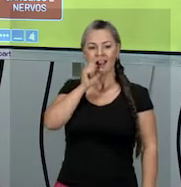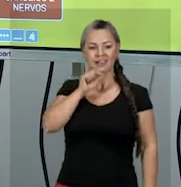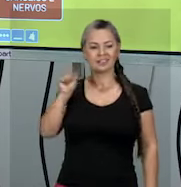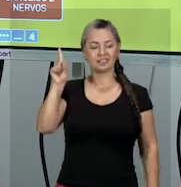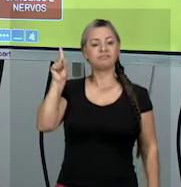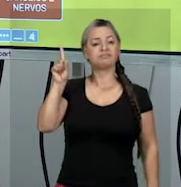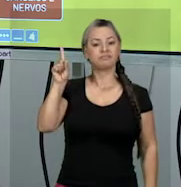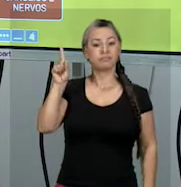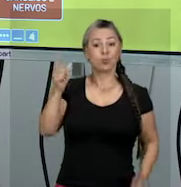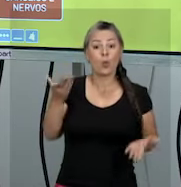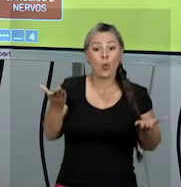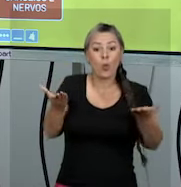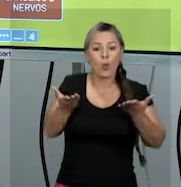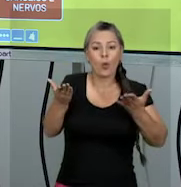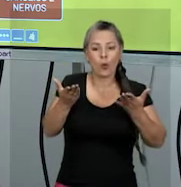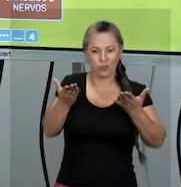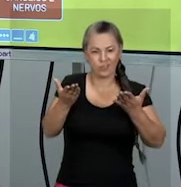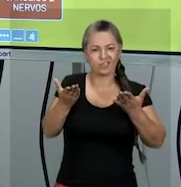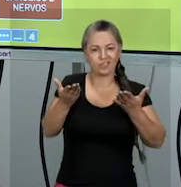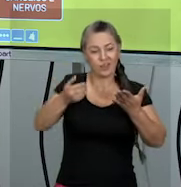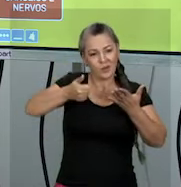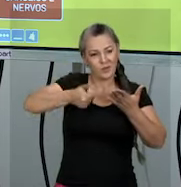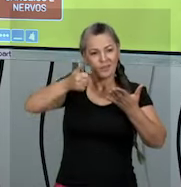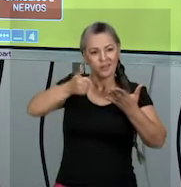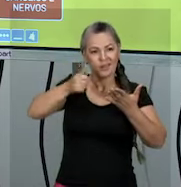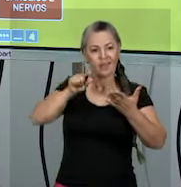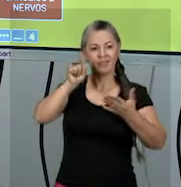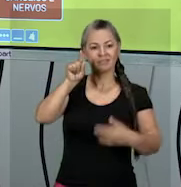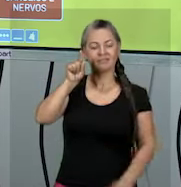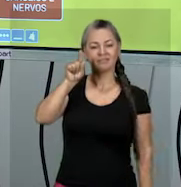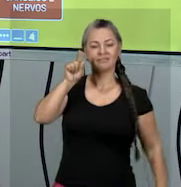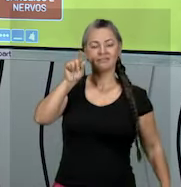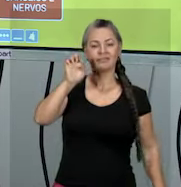nosso estudo no encéfalo.